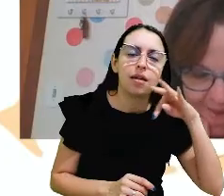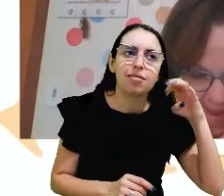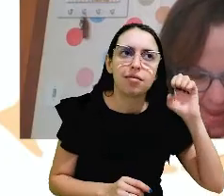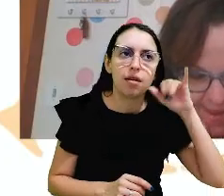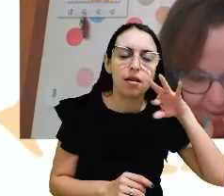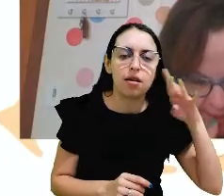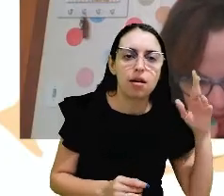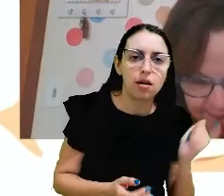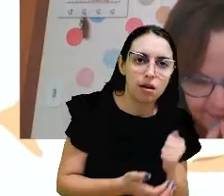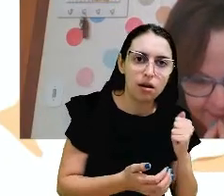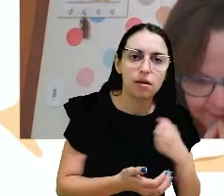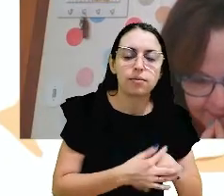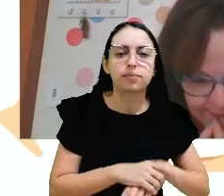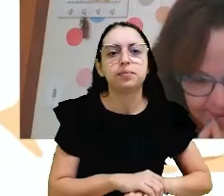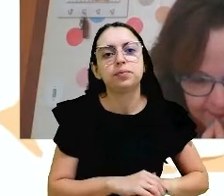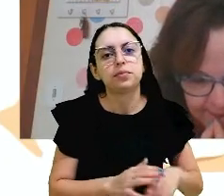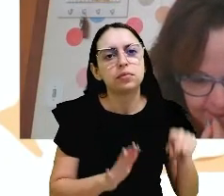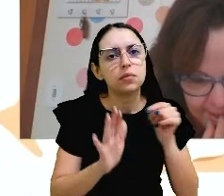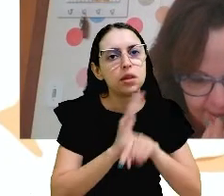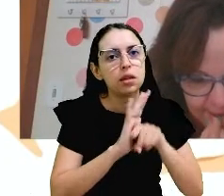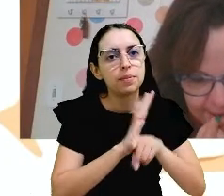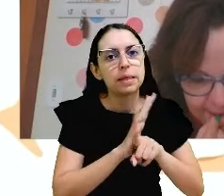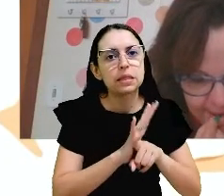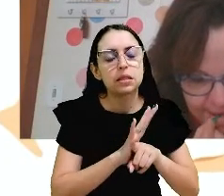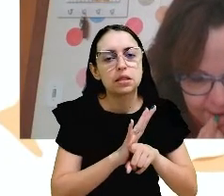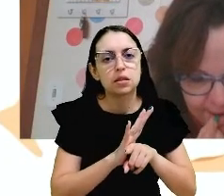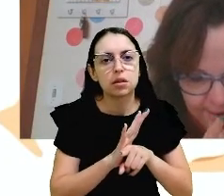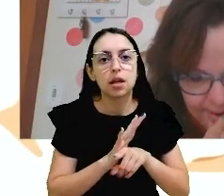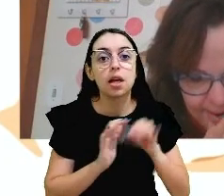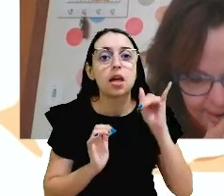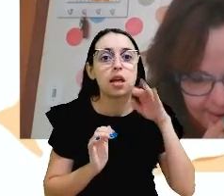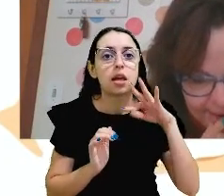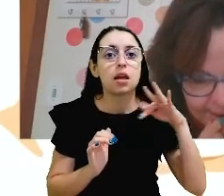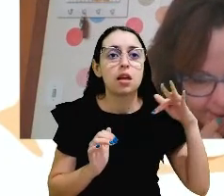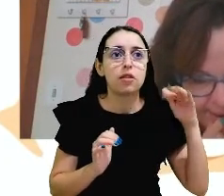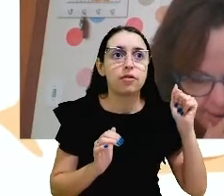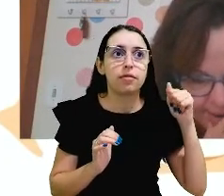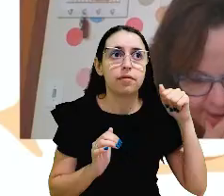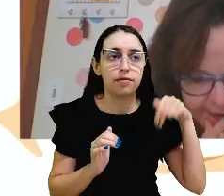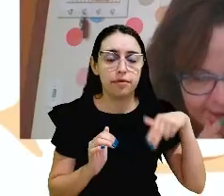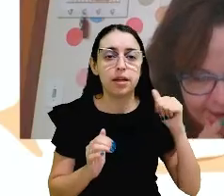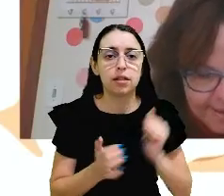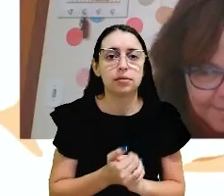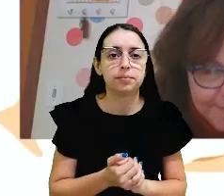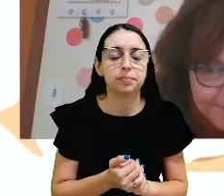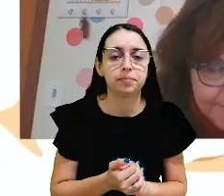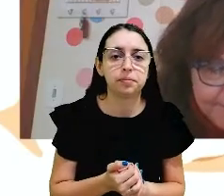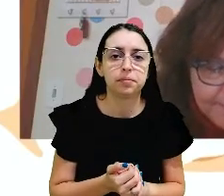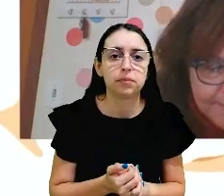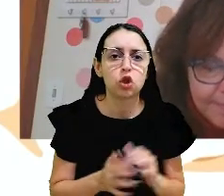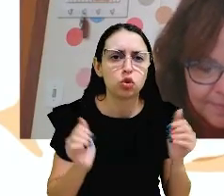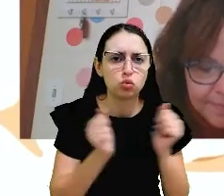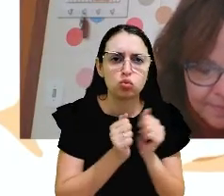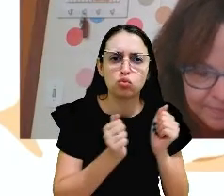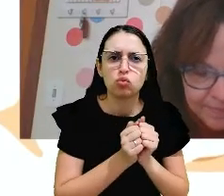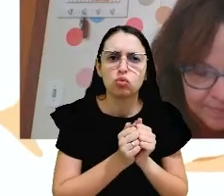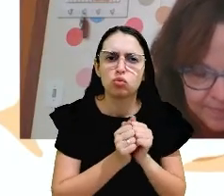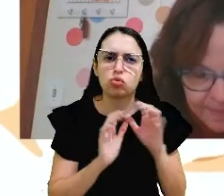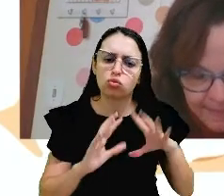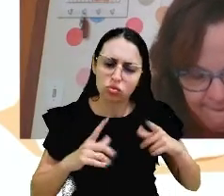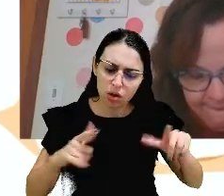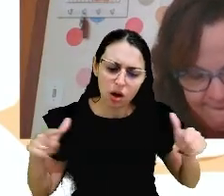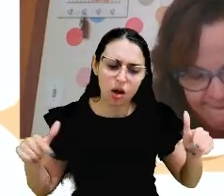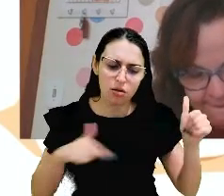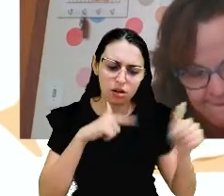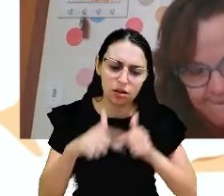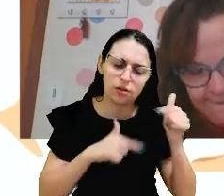cultural do Brasil. A gente está com uma pesquisa para o IFAM, né? junto com uma equipe grande, mas que